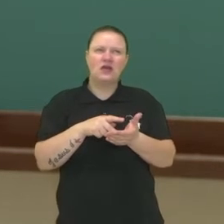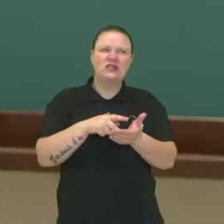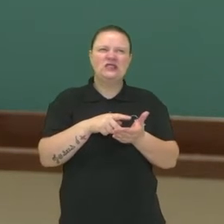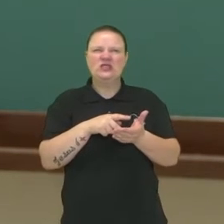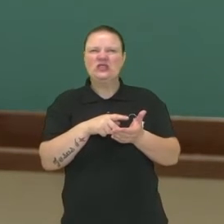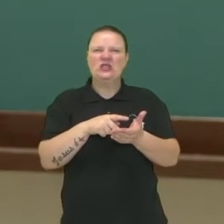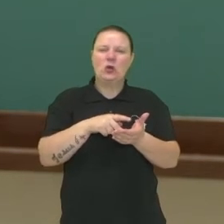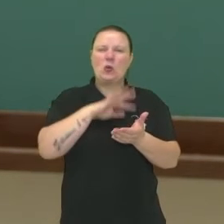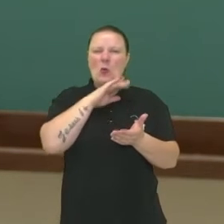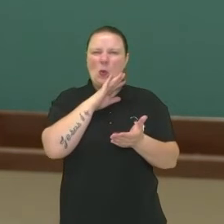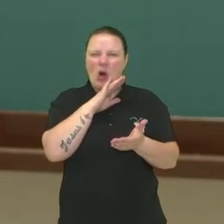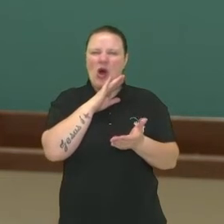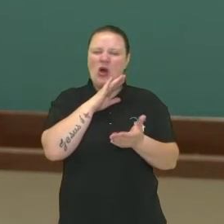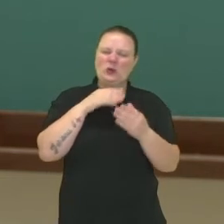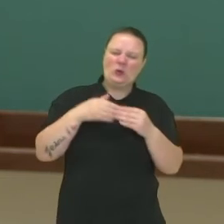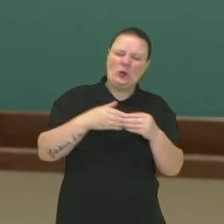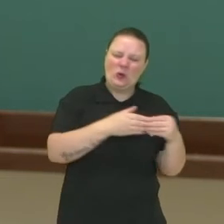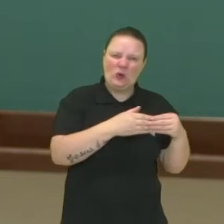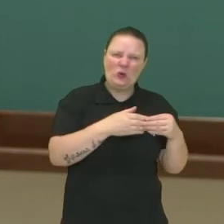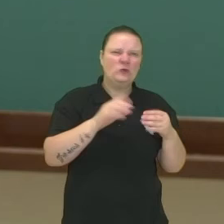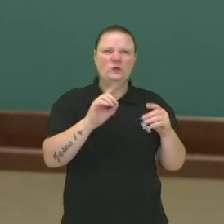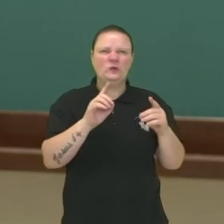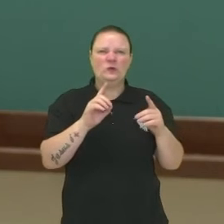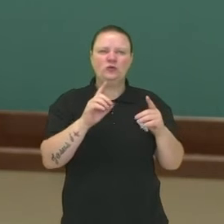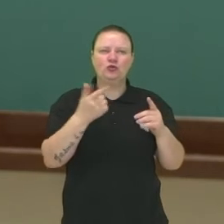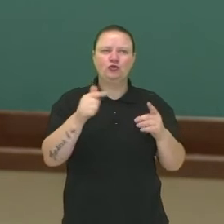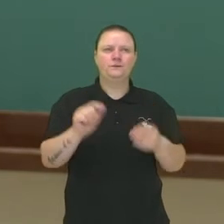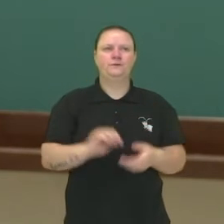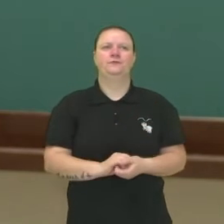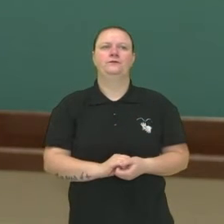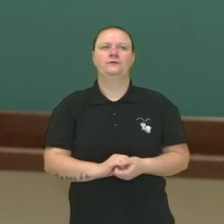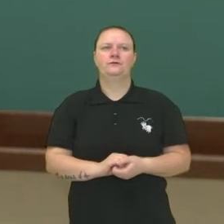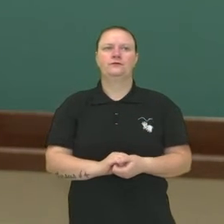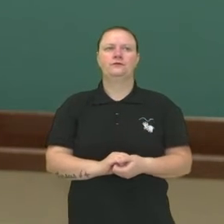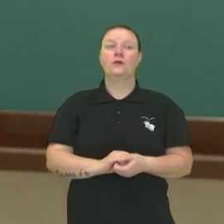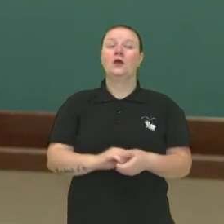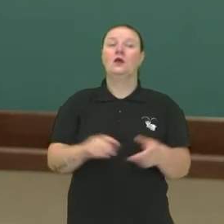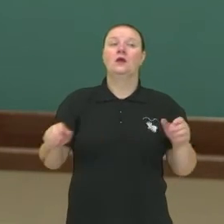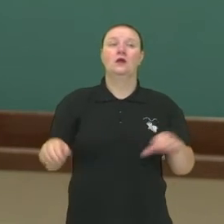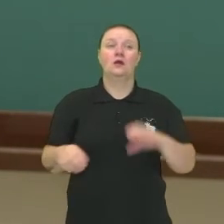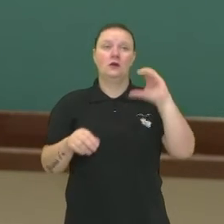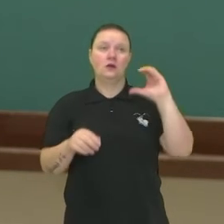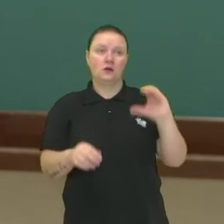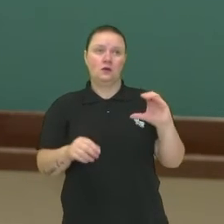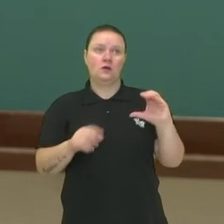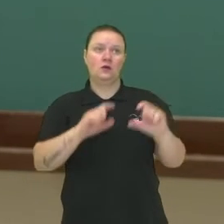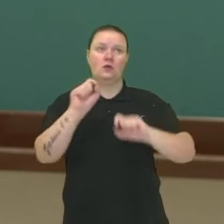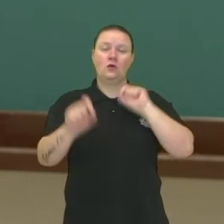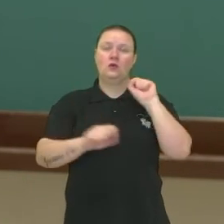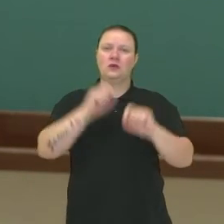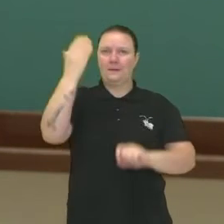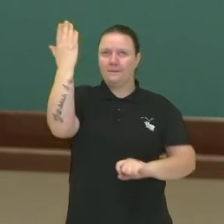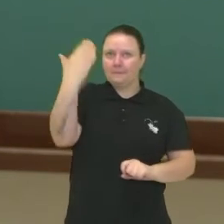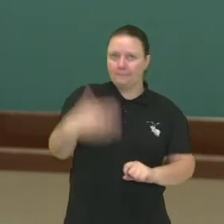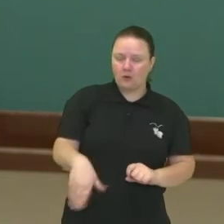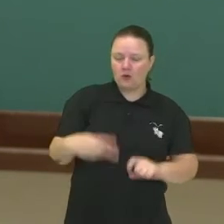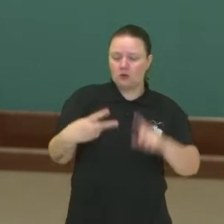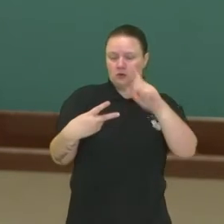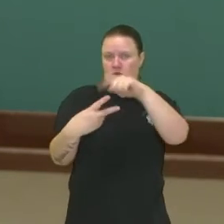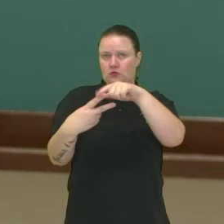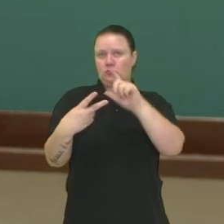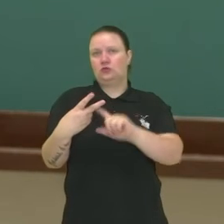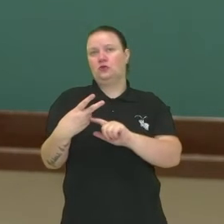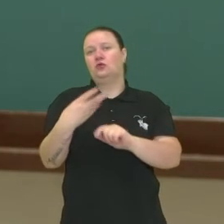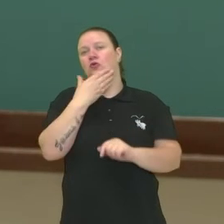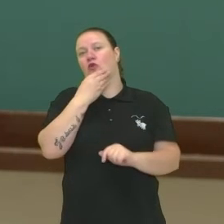monta. Aham, já pescou que eu sei? E na letra C, o que comprova que Gustavo e Honório eram